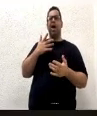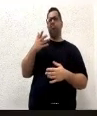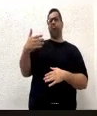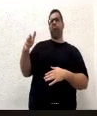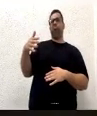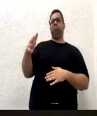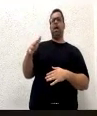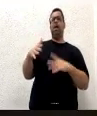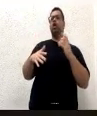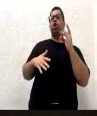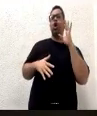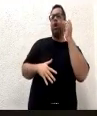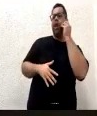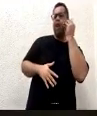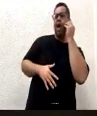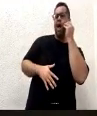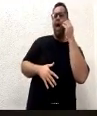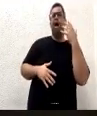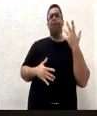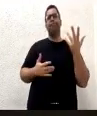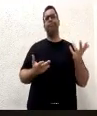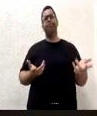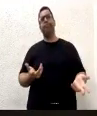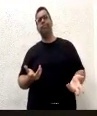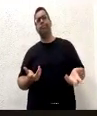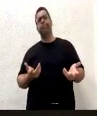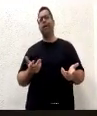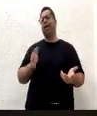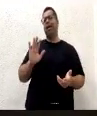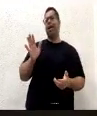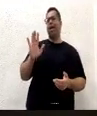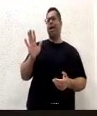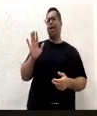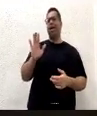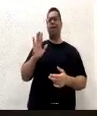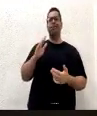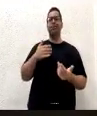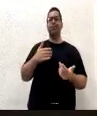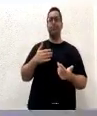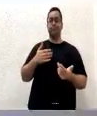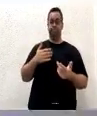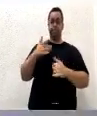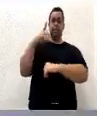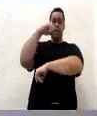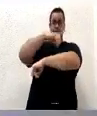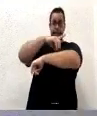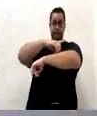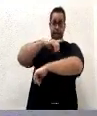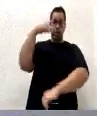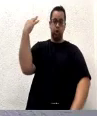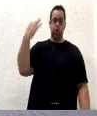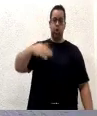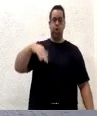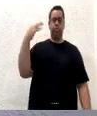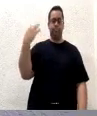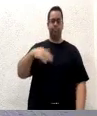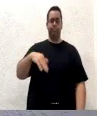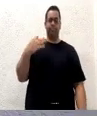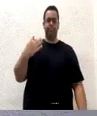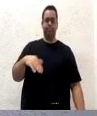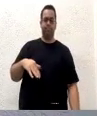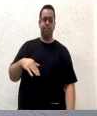atestado, imagina que está doendo tanto, não é tudo isso. Não, a dengue dói, a dengue